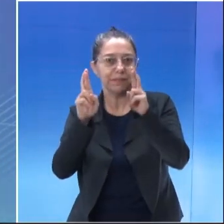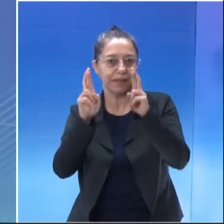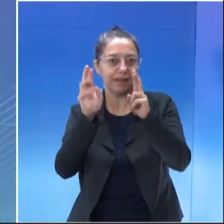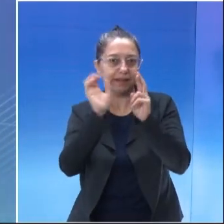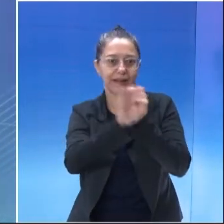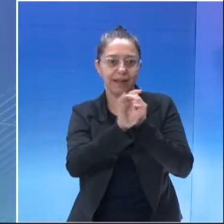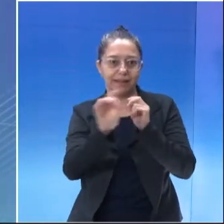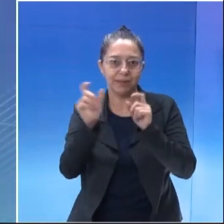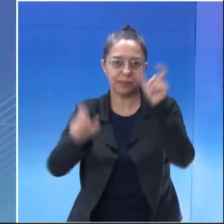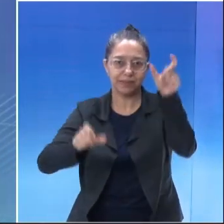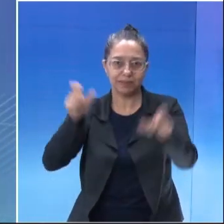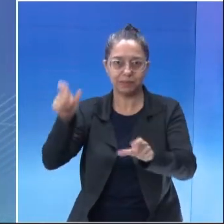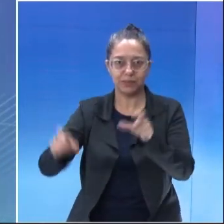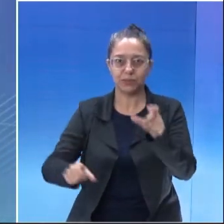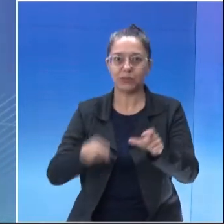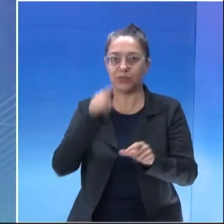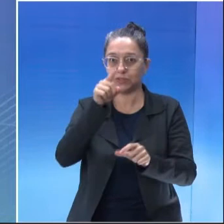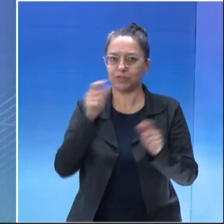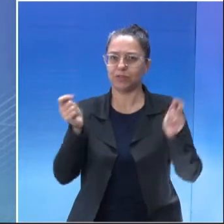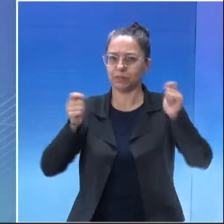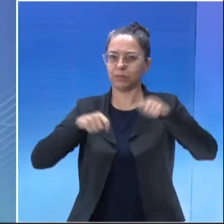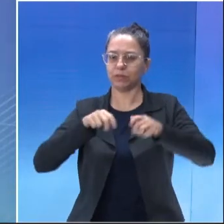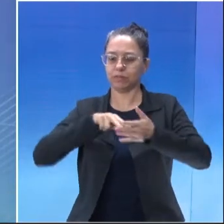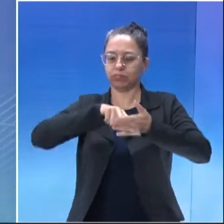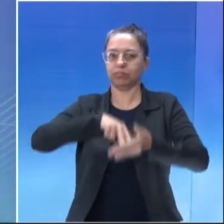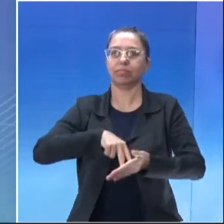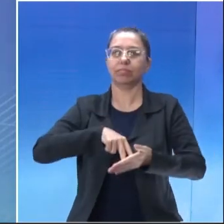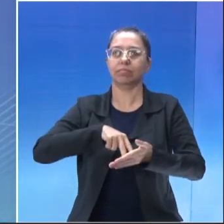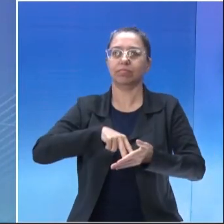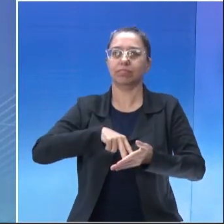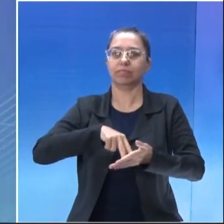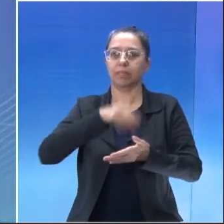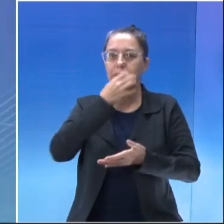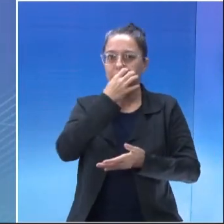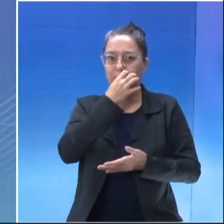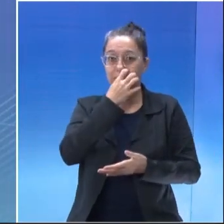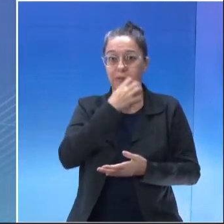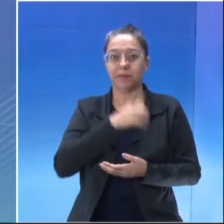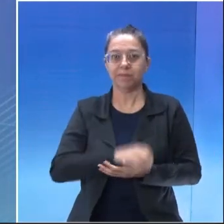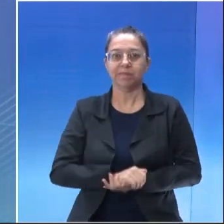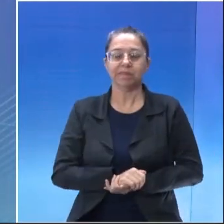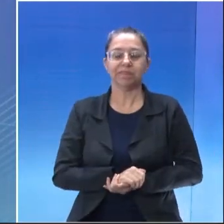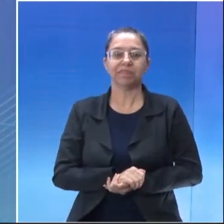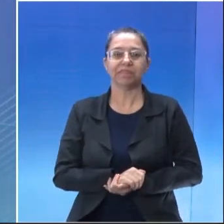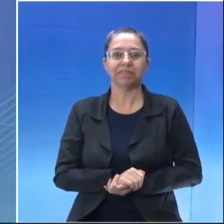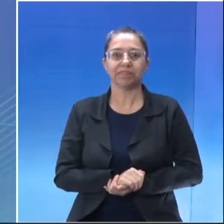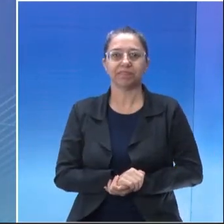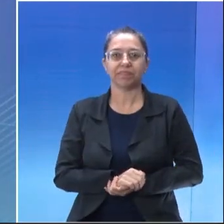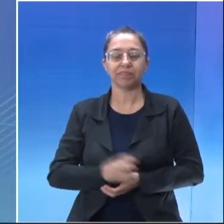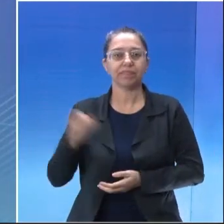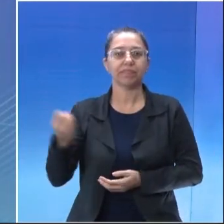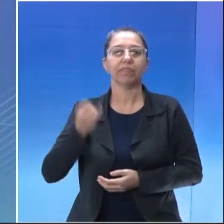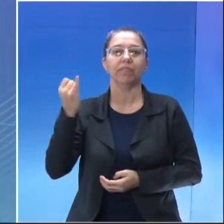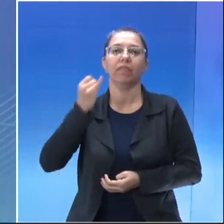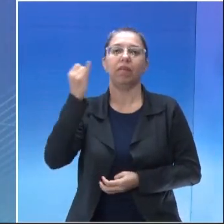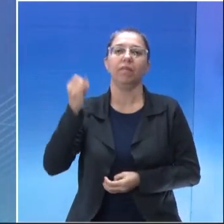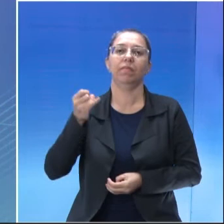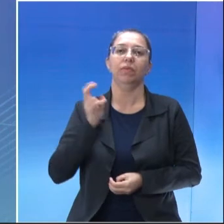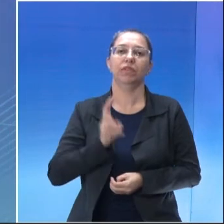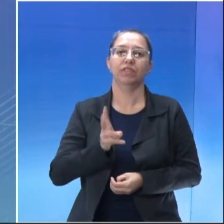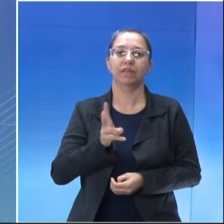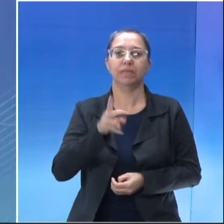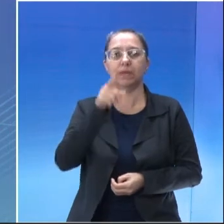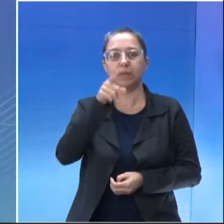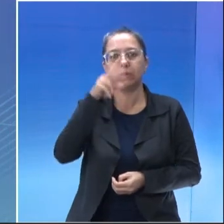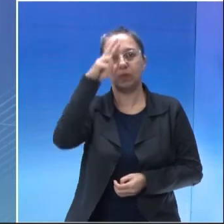pessoa que sabe analisar, se posicionar, criticar diante dos fatos do cotidiano. Então, é importante, então, sempre a gente